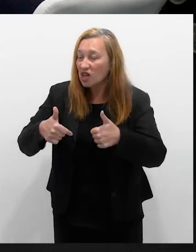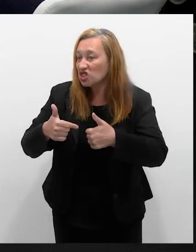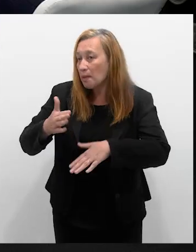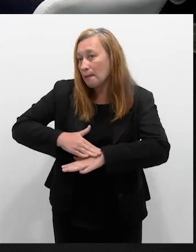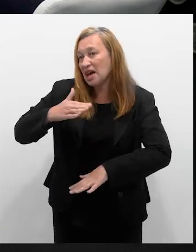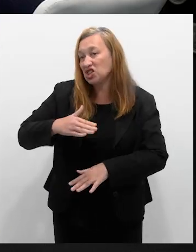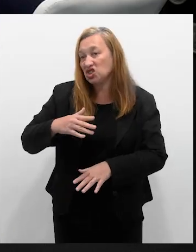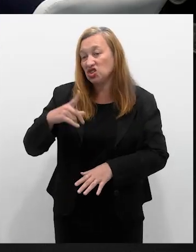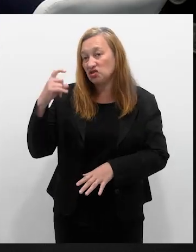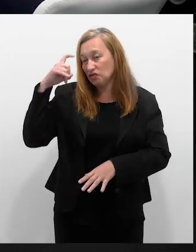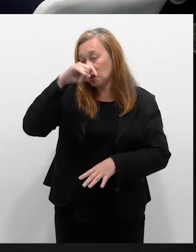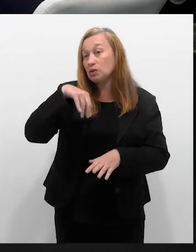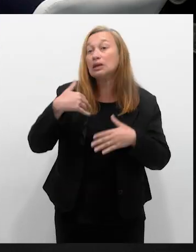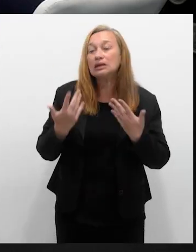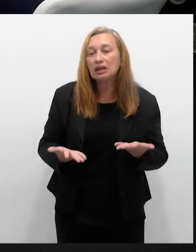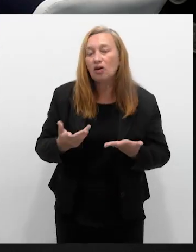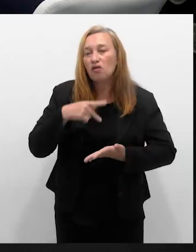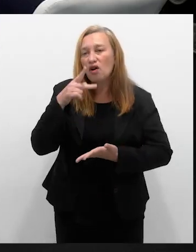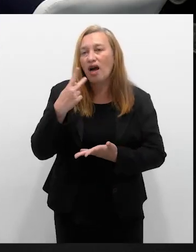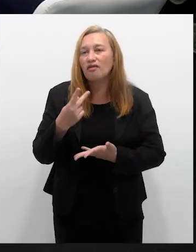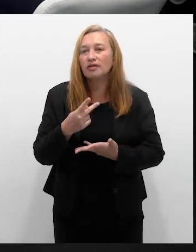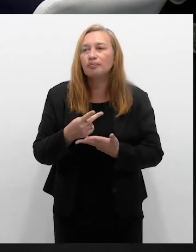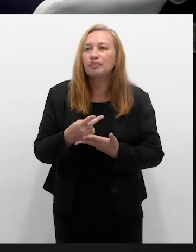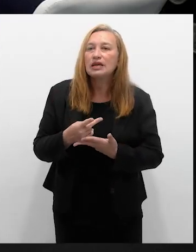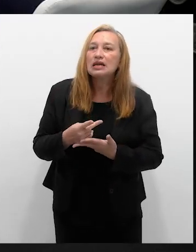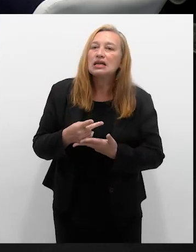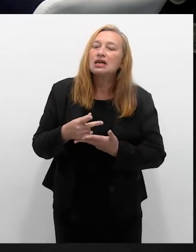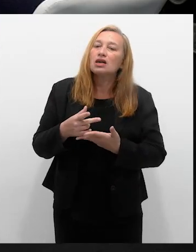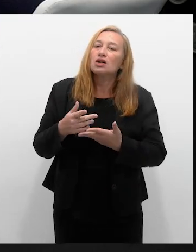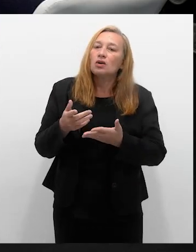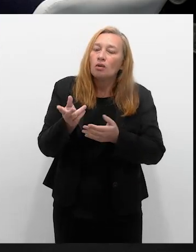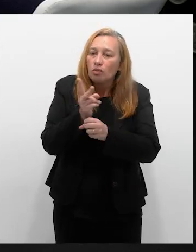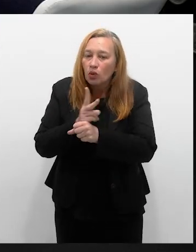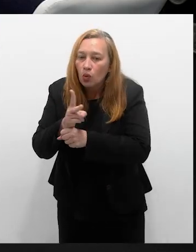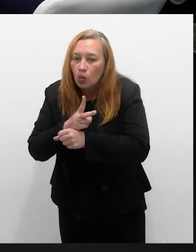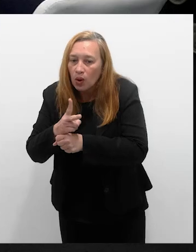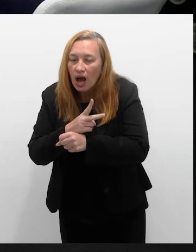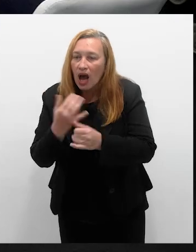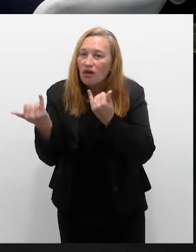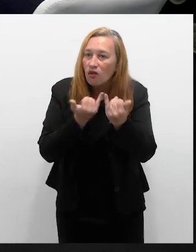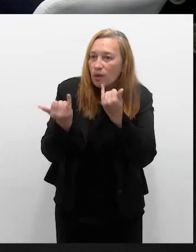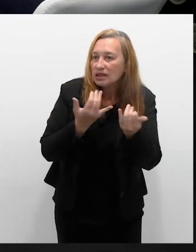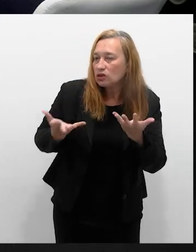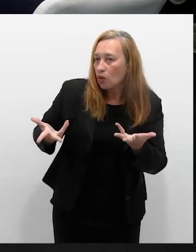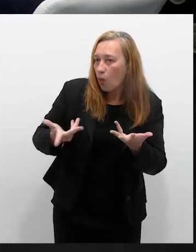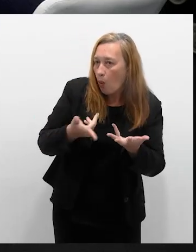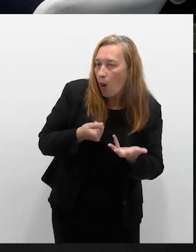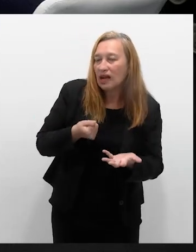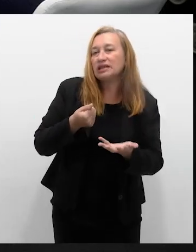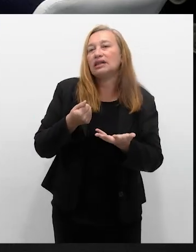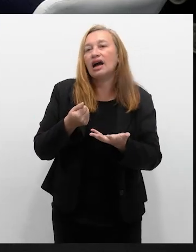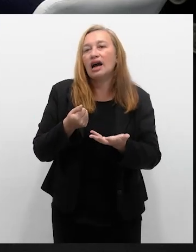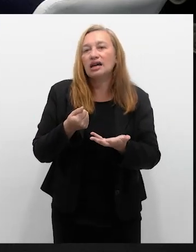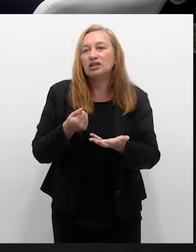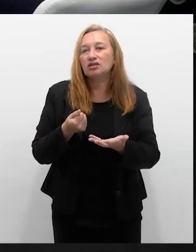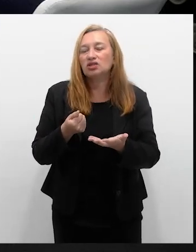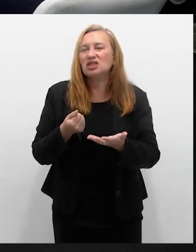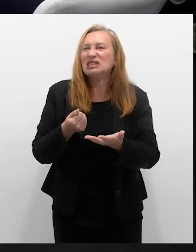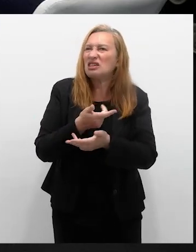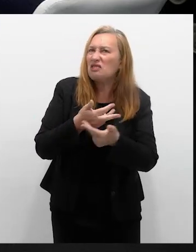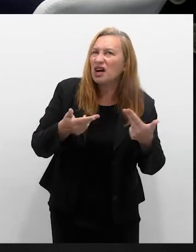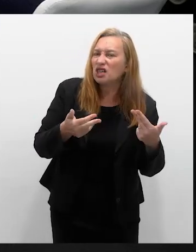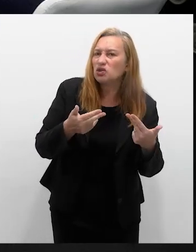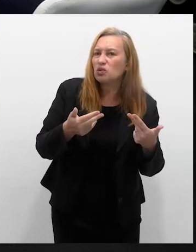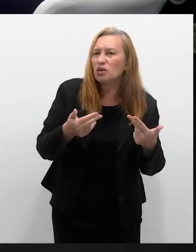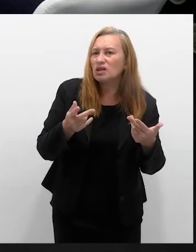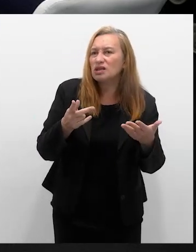reações mais extremas. Então, eu diria que assim, buscar informação de qualidade, tem muita coisa de